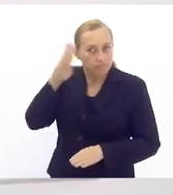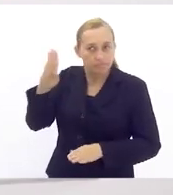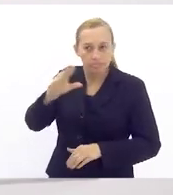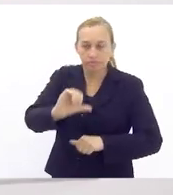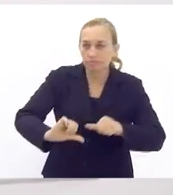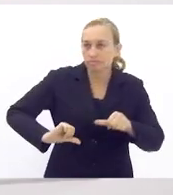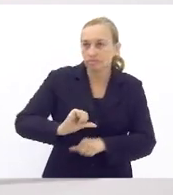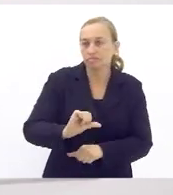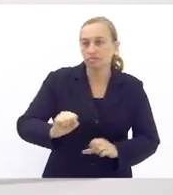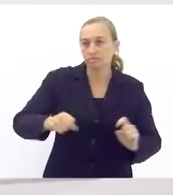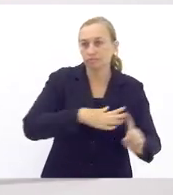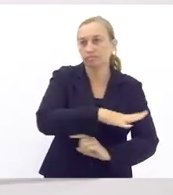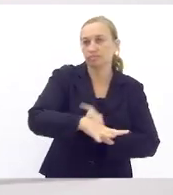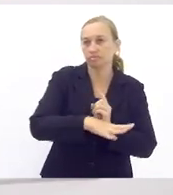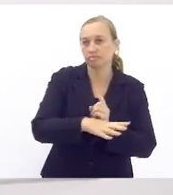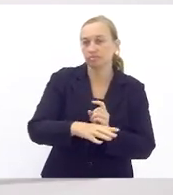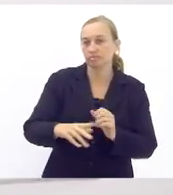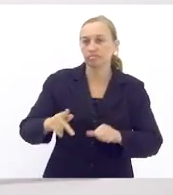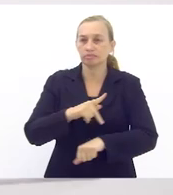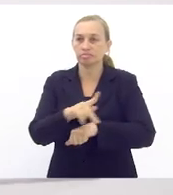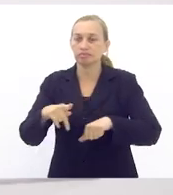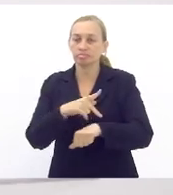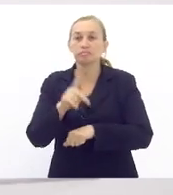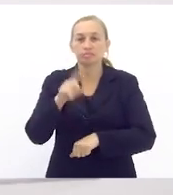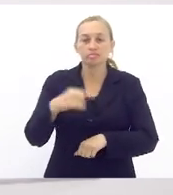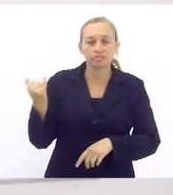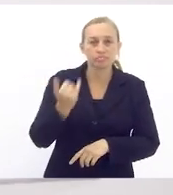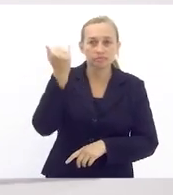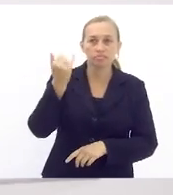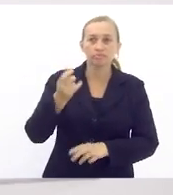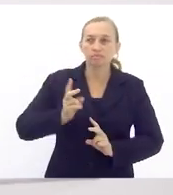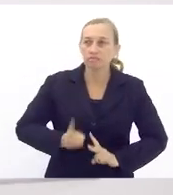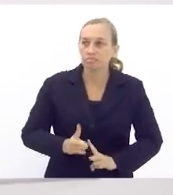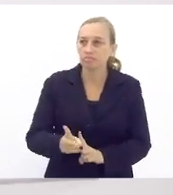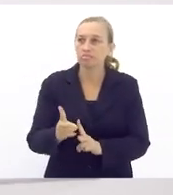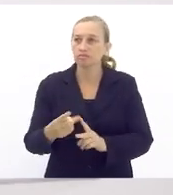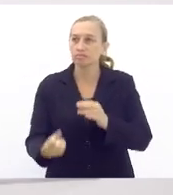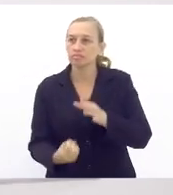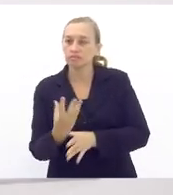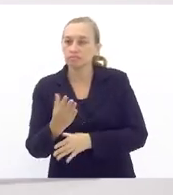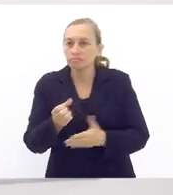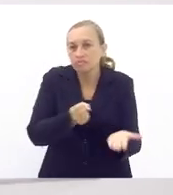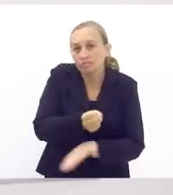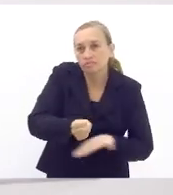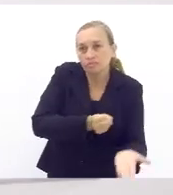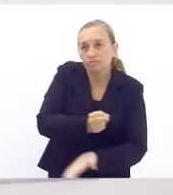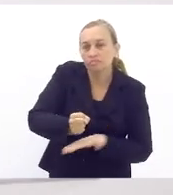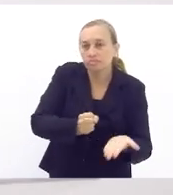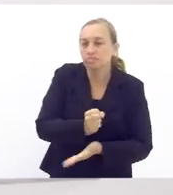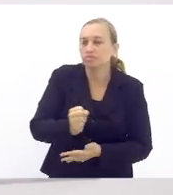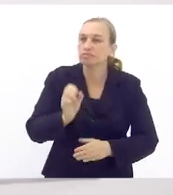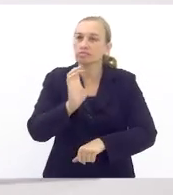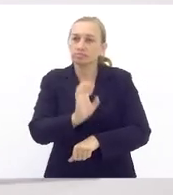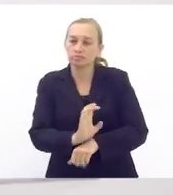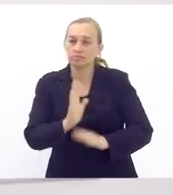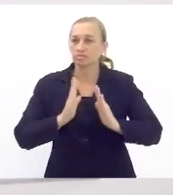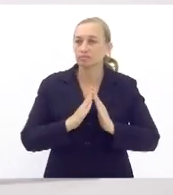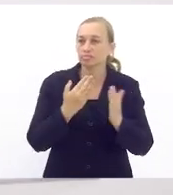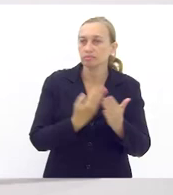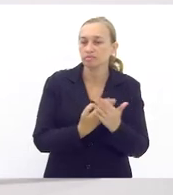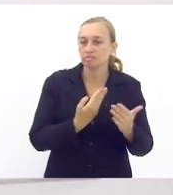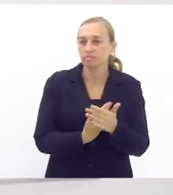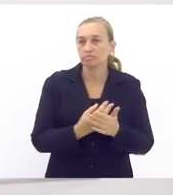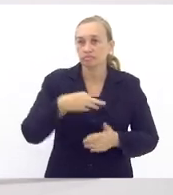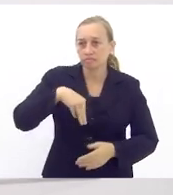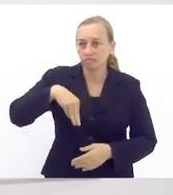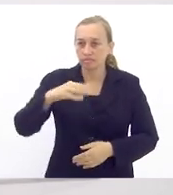transformação social desse país é importante que a gente continue construindo as bases para que a escola estadual Martins